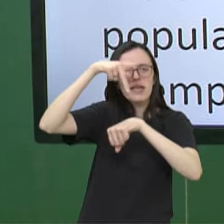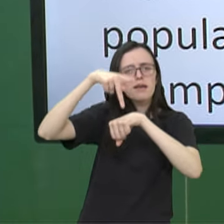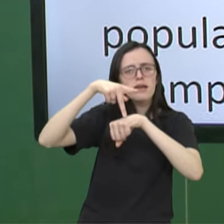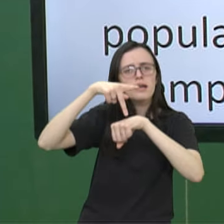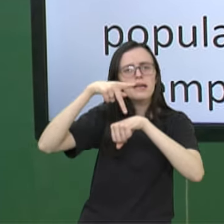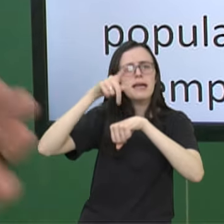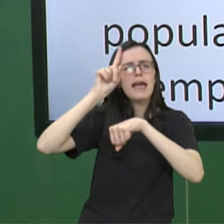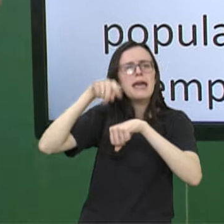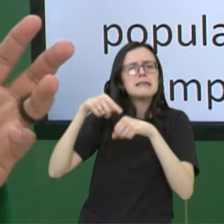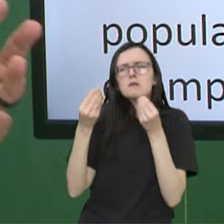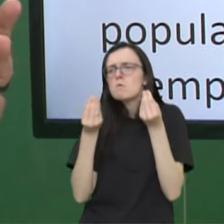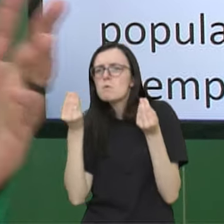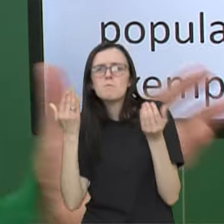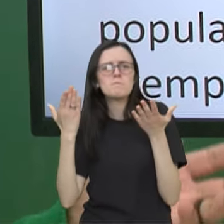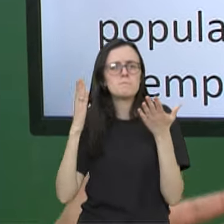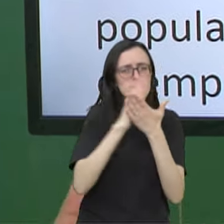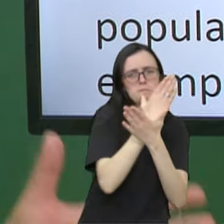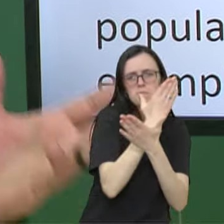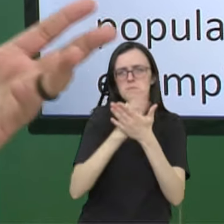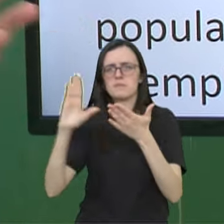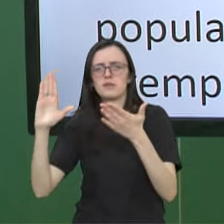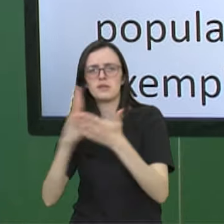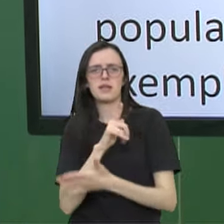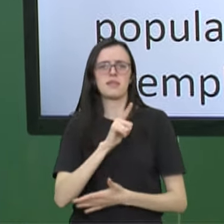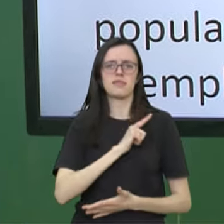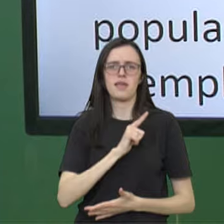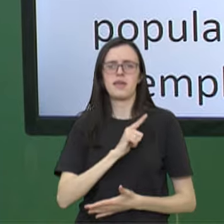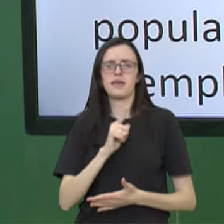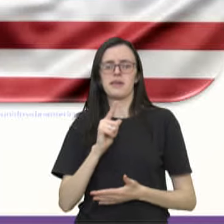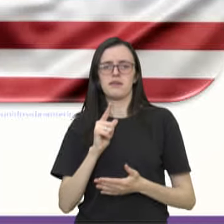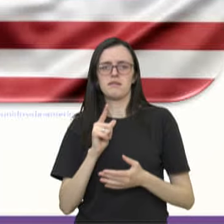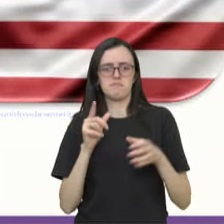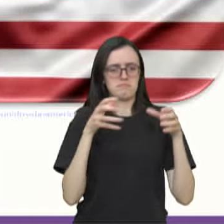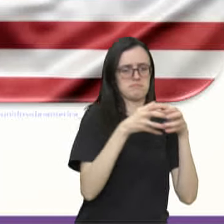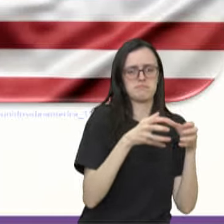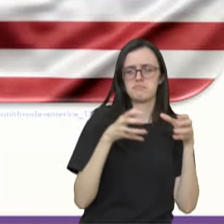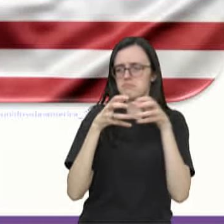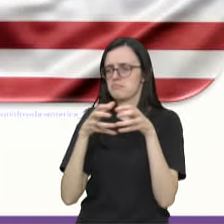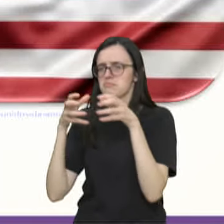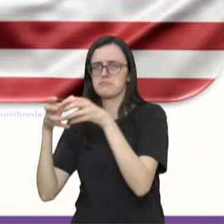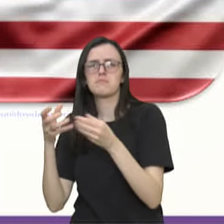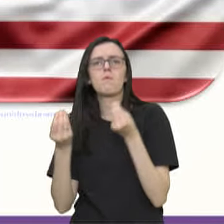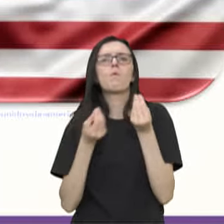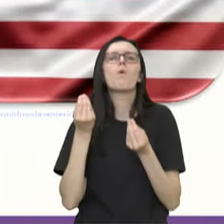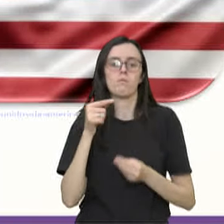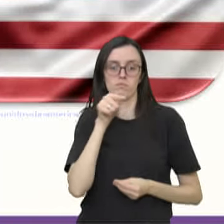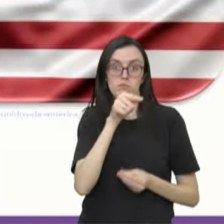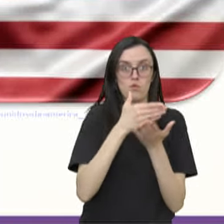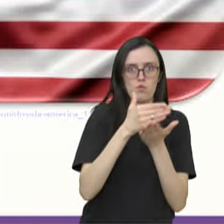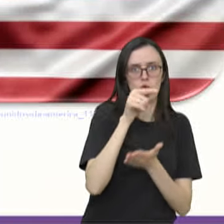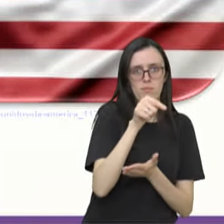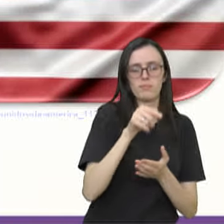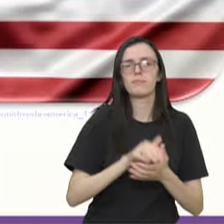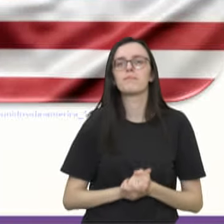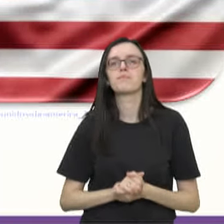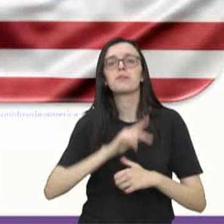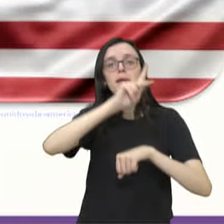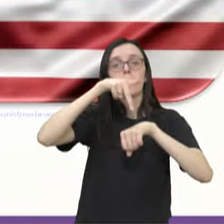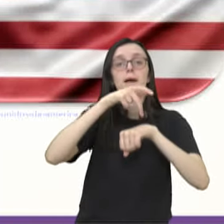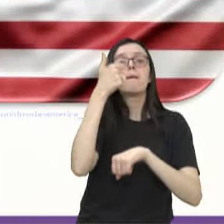esses países aí e o alinhamento deles em uma ou outra dessa classificação que nós estamos usando. Então, os